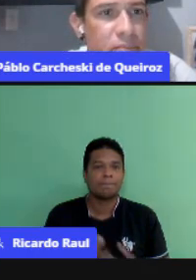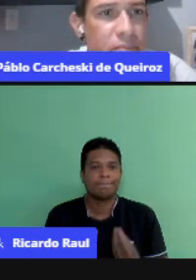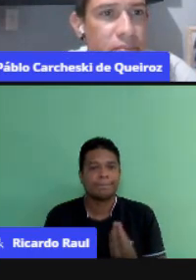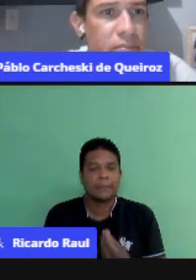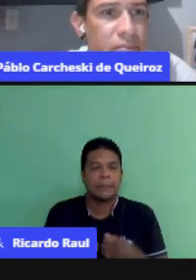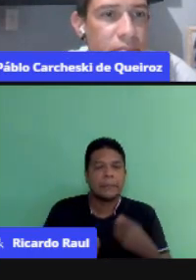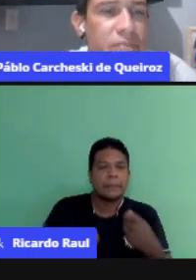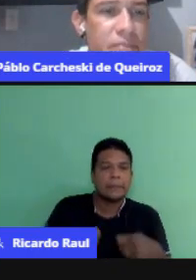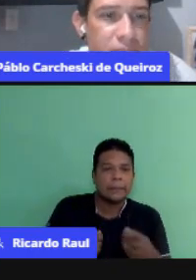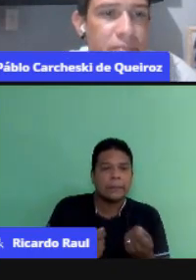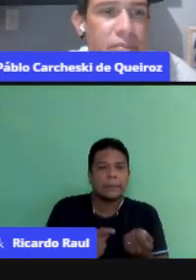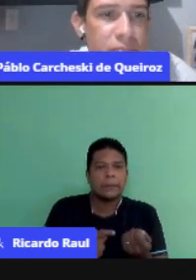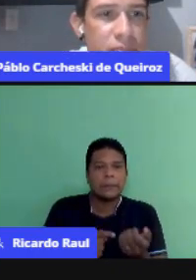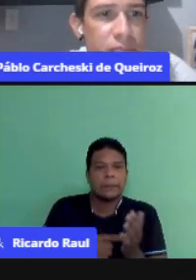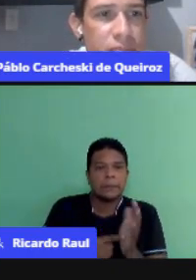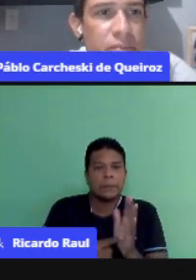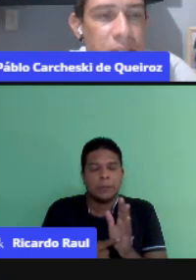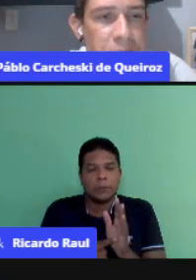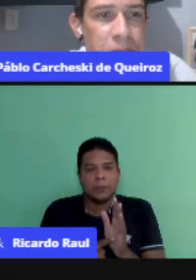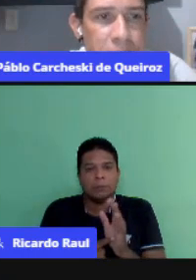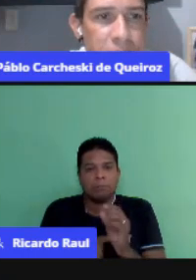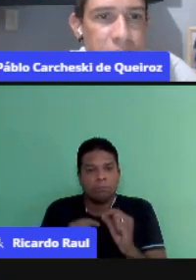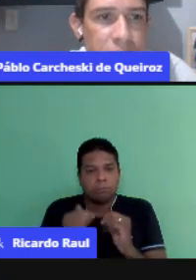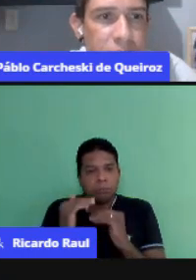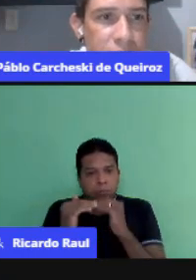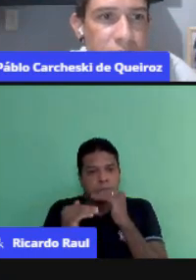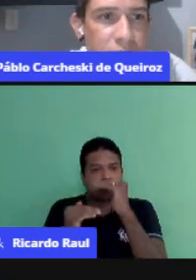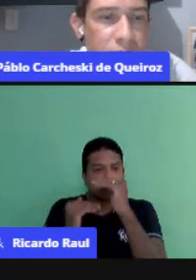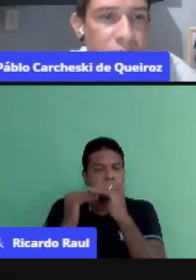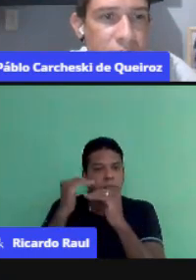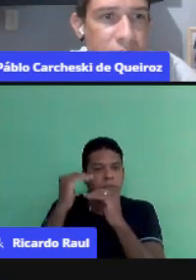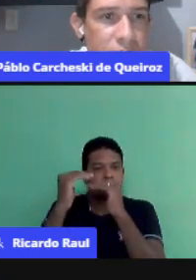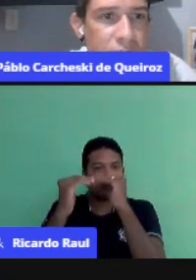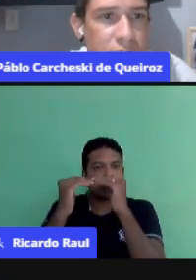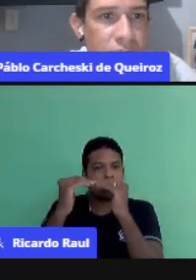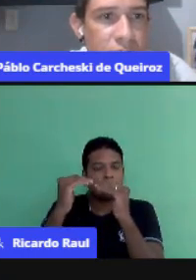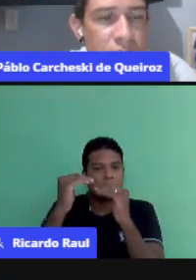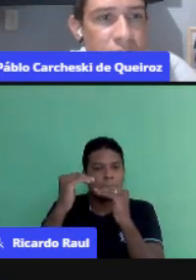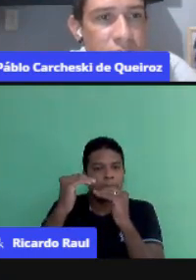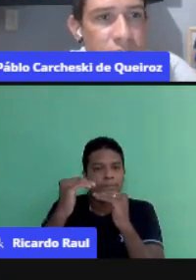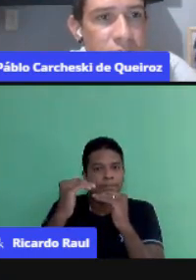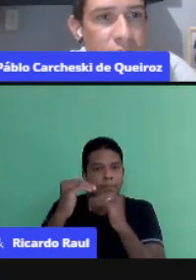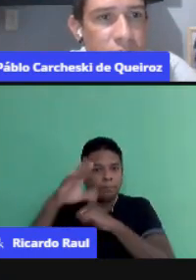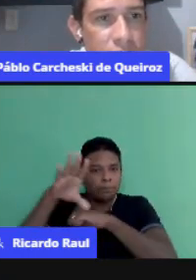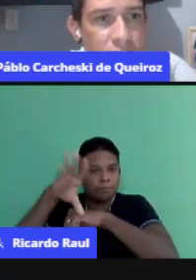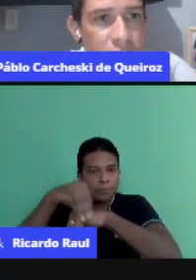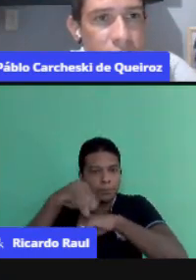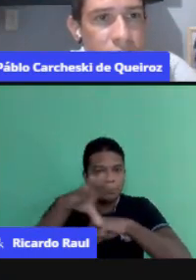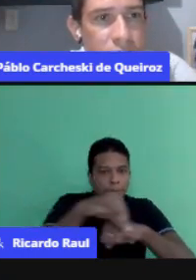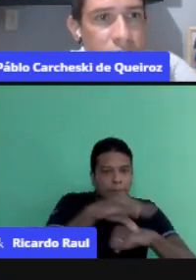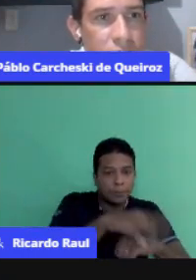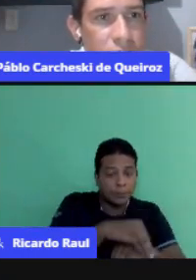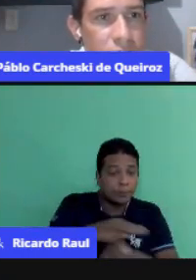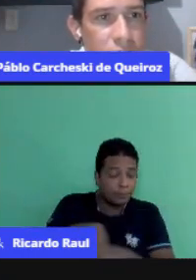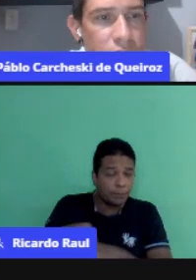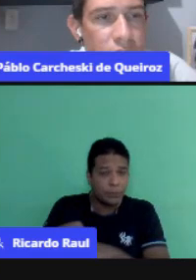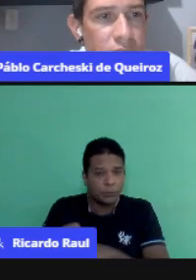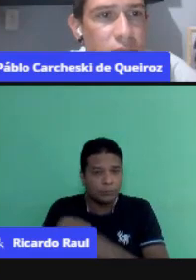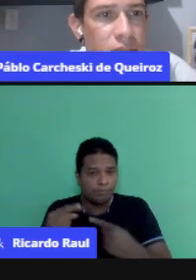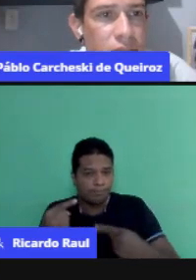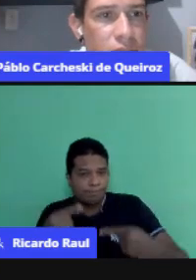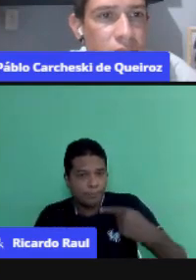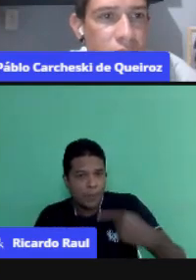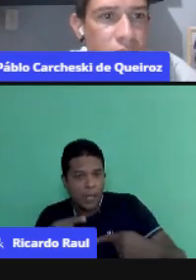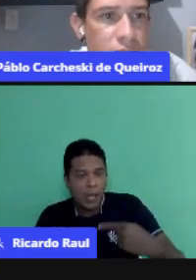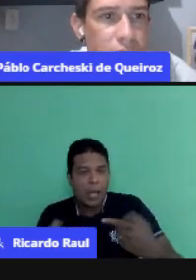contribuir para que os alunos façam a construção do conhecimento, e aí você falou algo interessante, que esse conhecimento feito no diálogo com